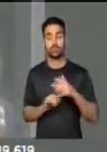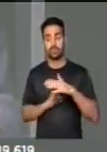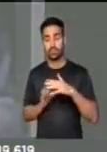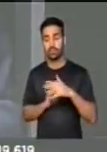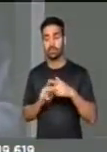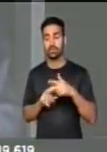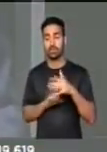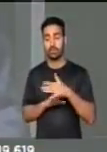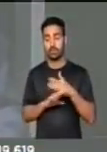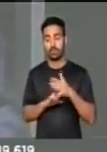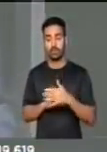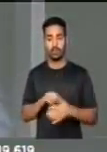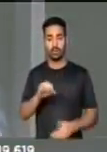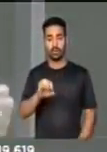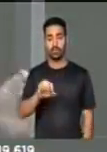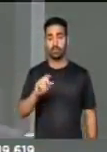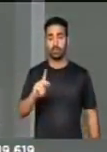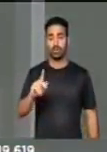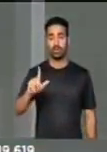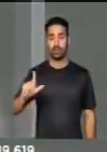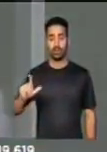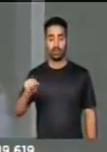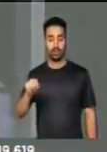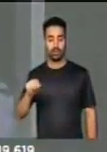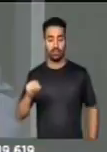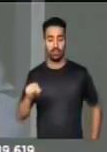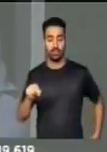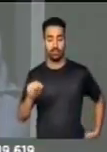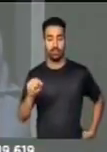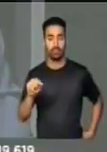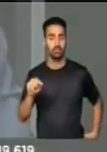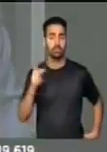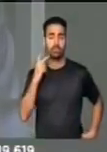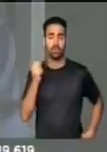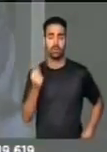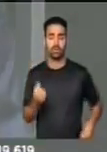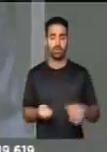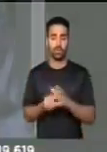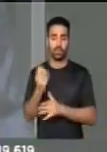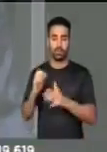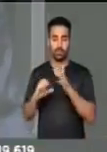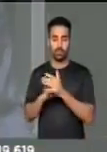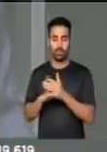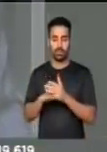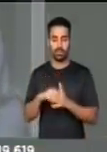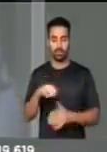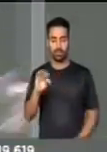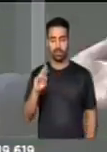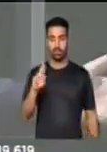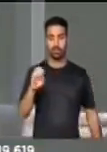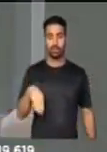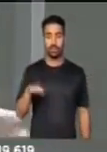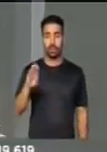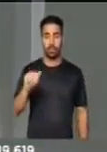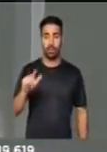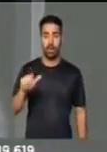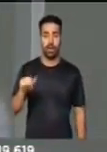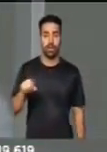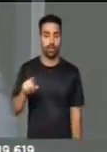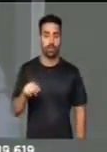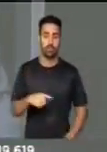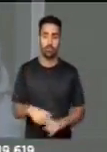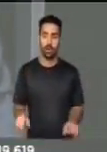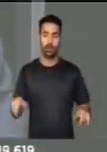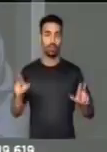empresas como a tal da EPL, que foi gerada para criar o tal do trem-bala, que nunca foi de canto algum